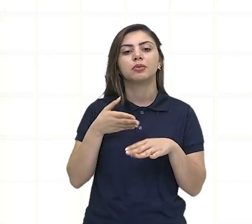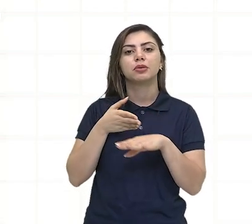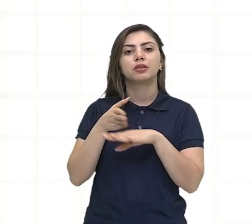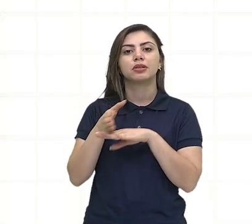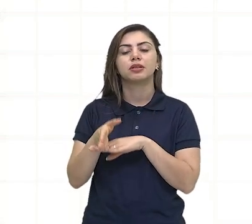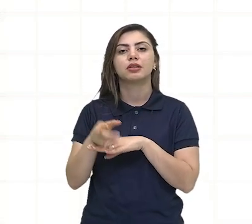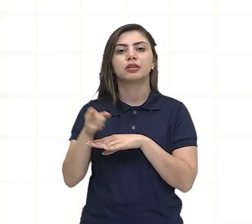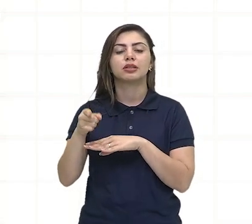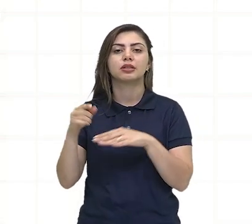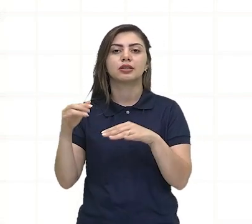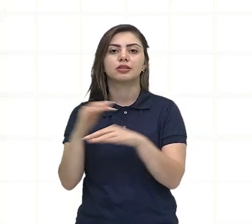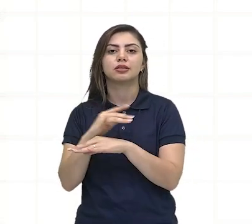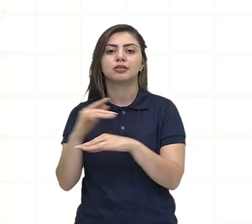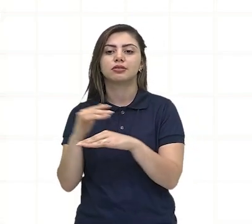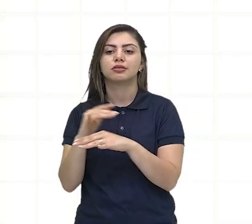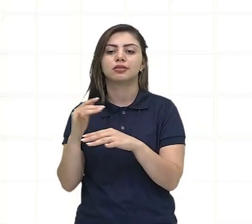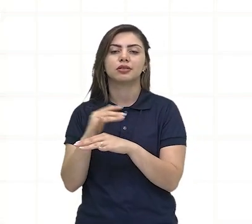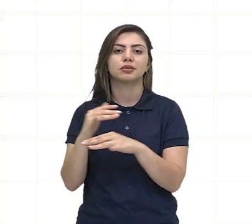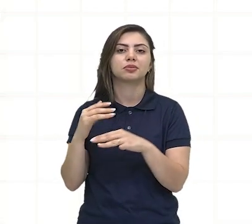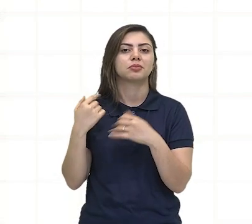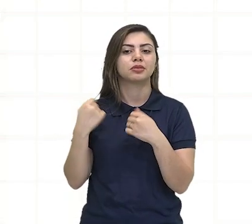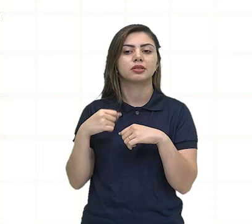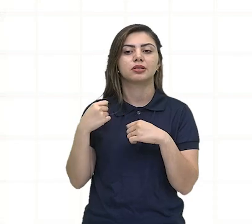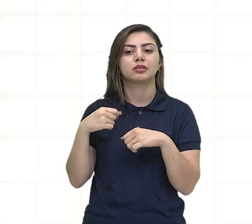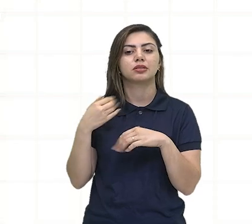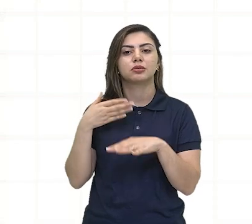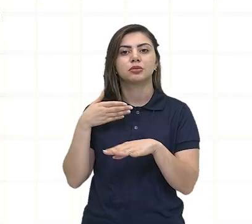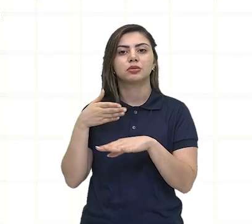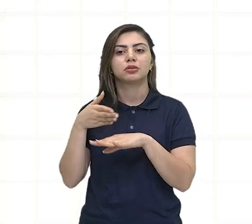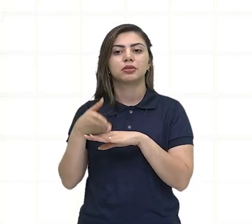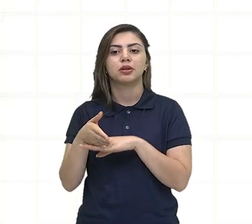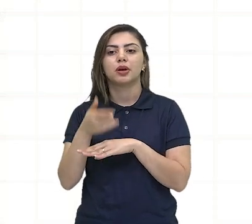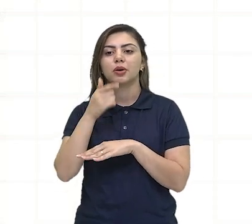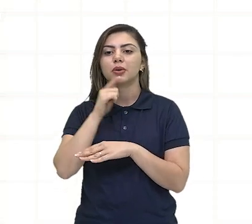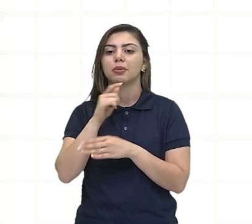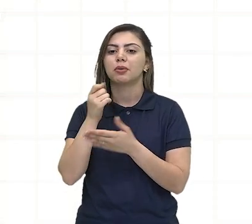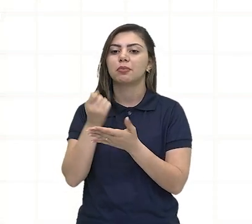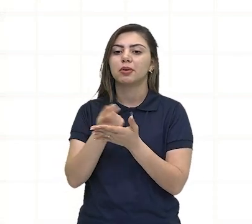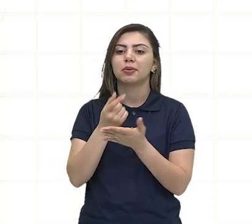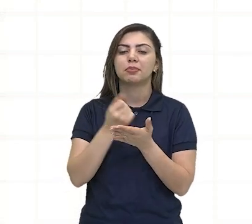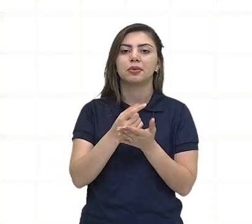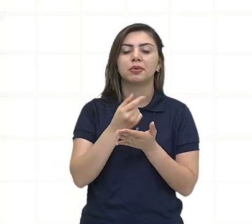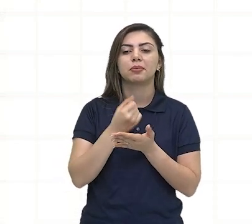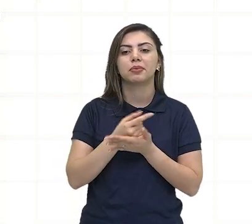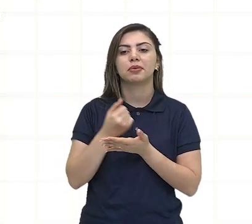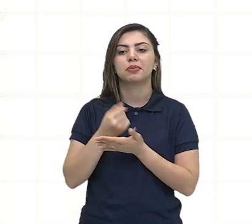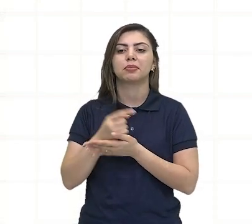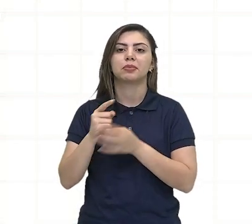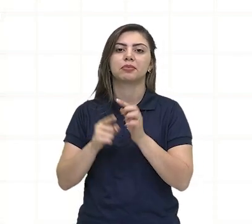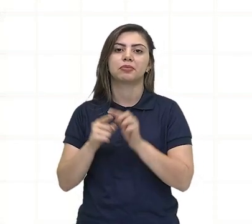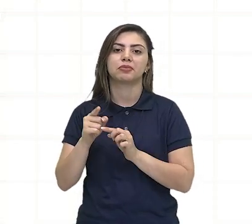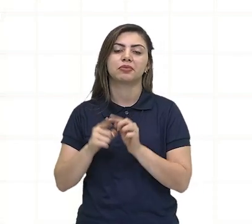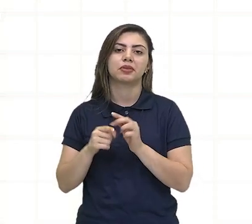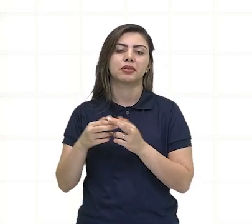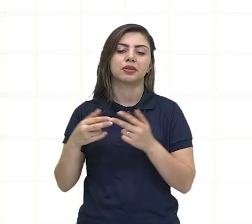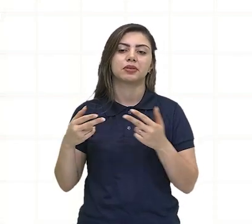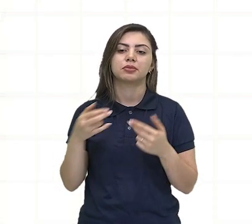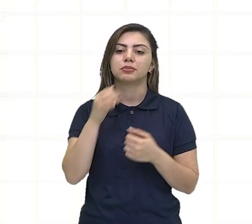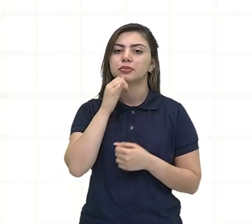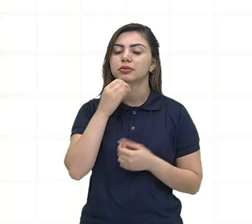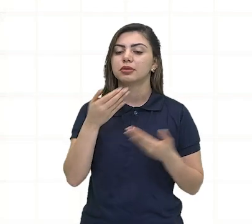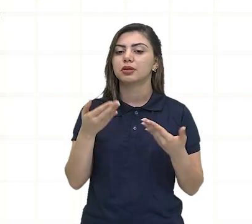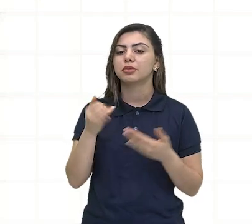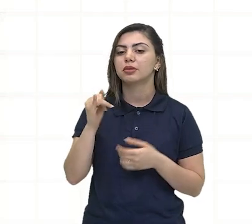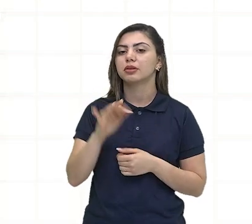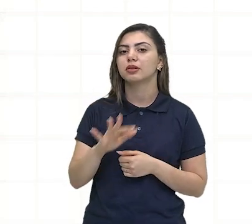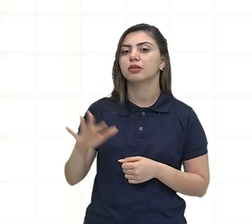frequentemente a centros urbanos maiores para ter suas necessidades atendidas. Nesta imagem,